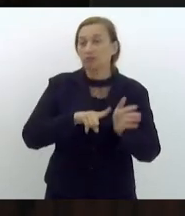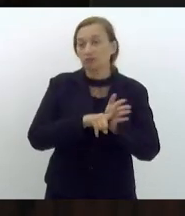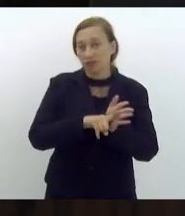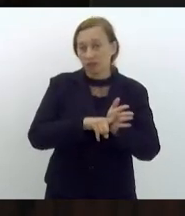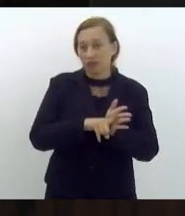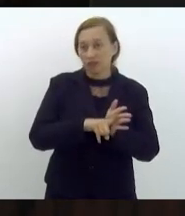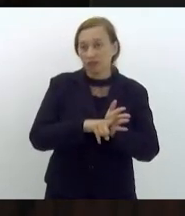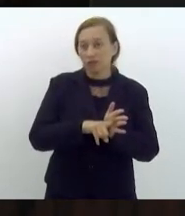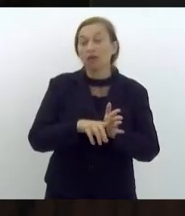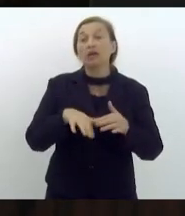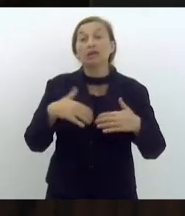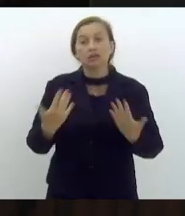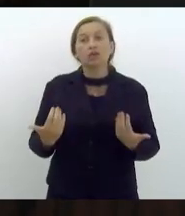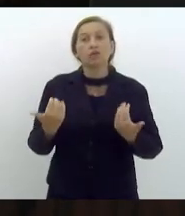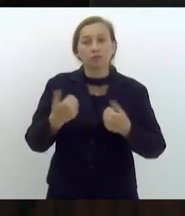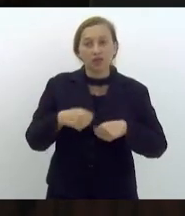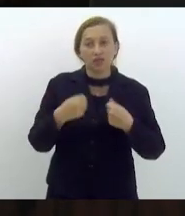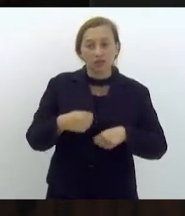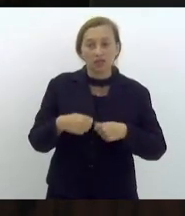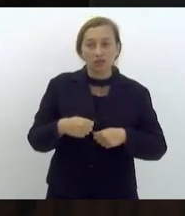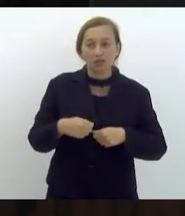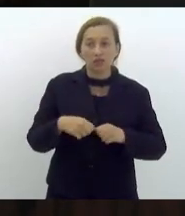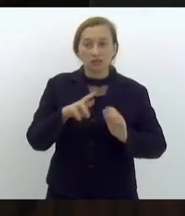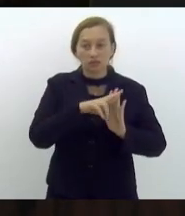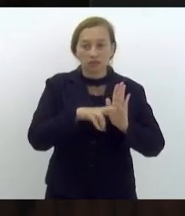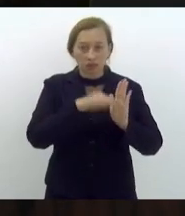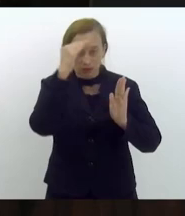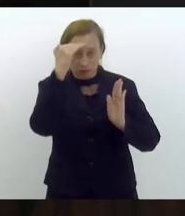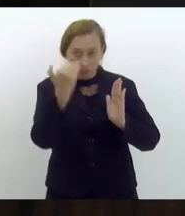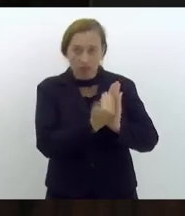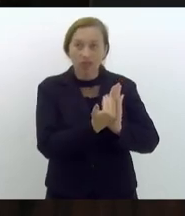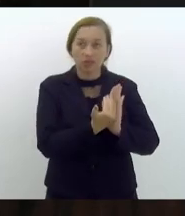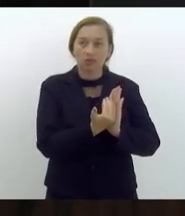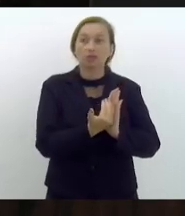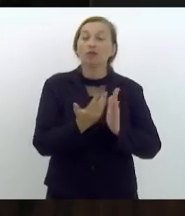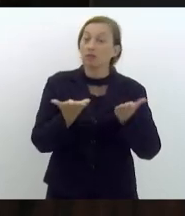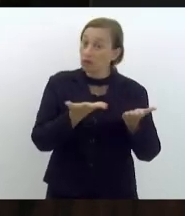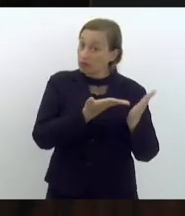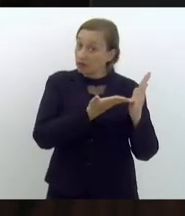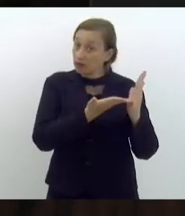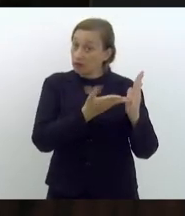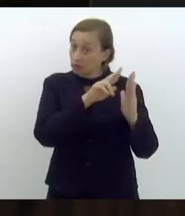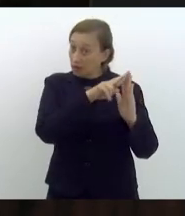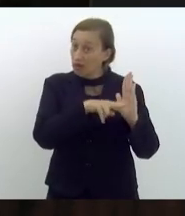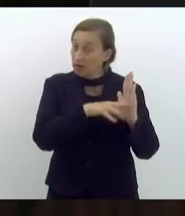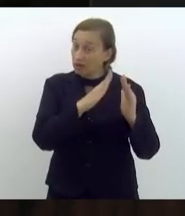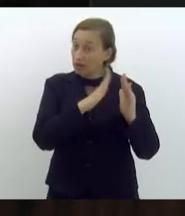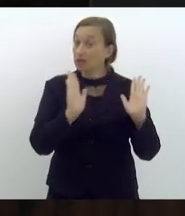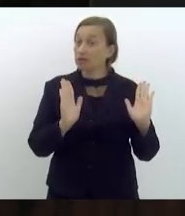E aí eu preciso fazer valer o regimento interno é o que diz o Regimento